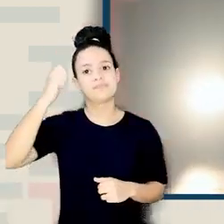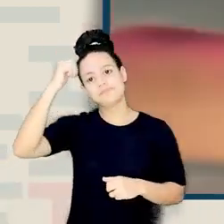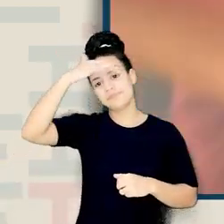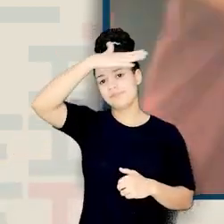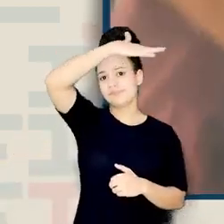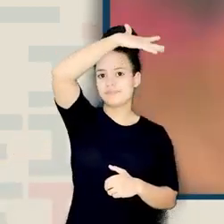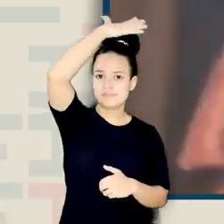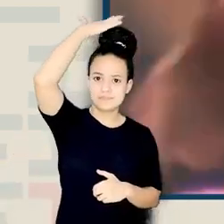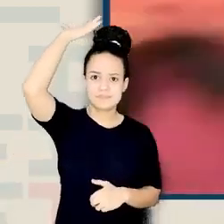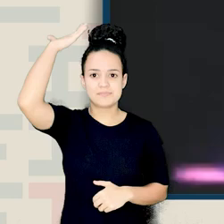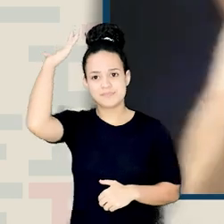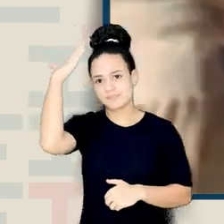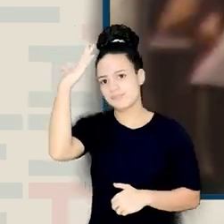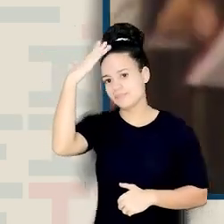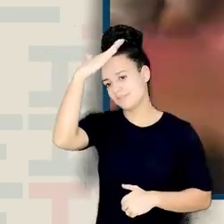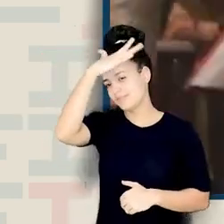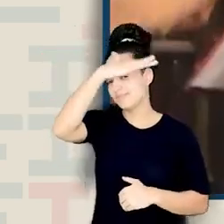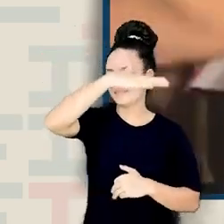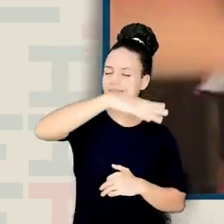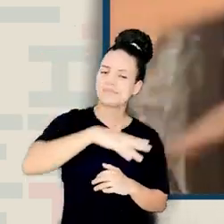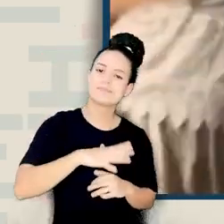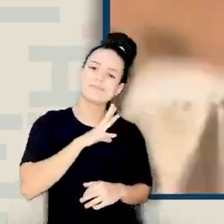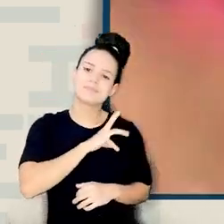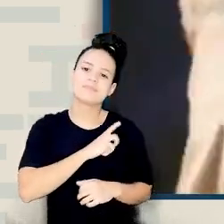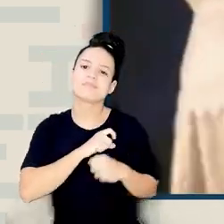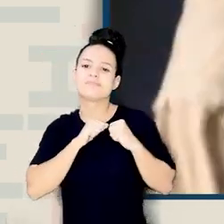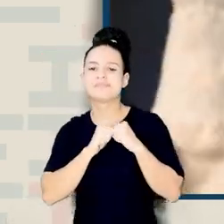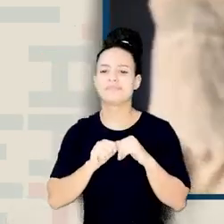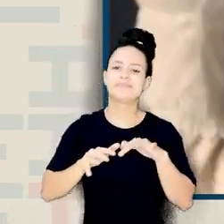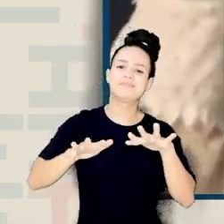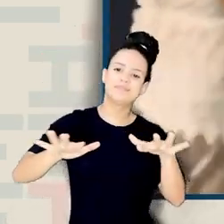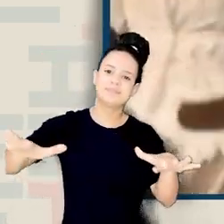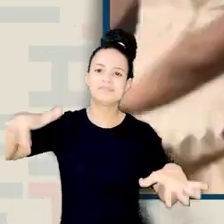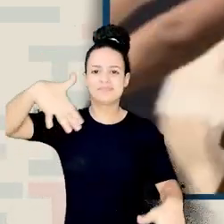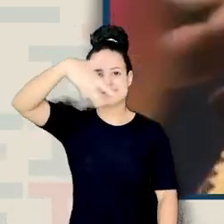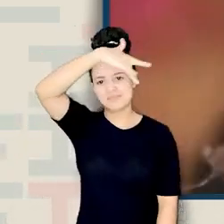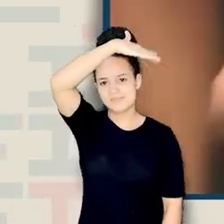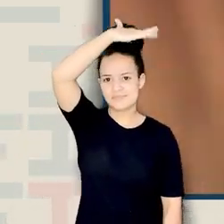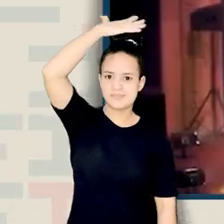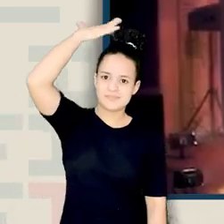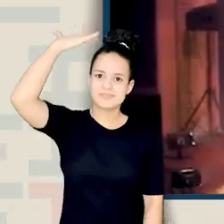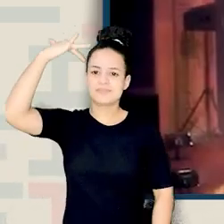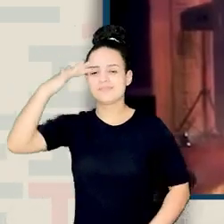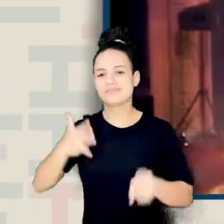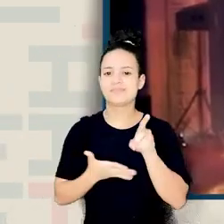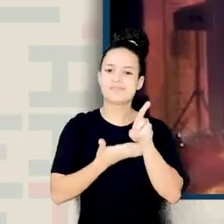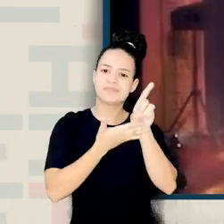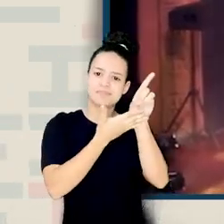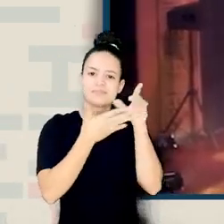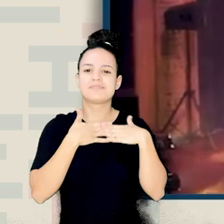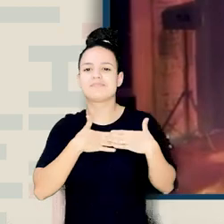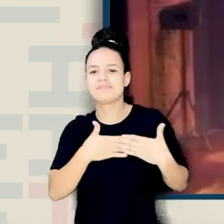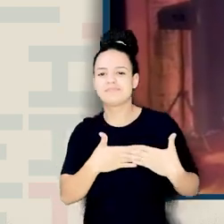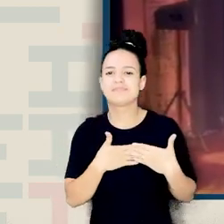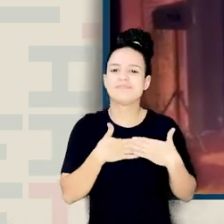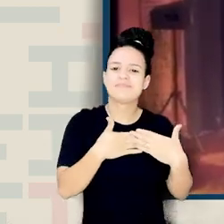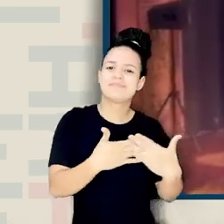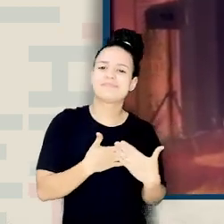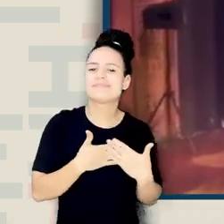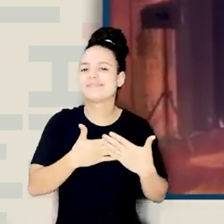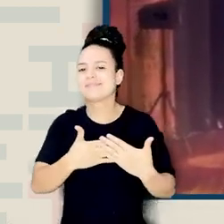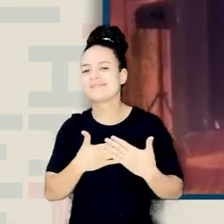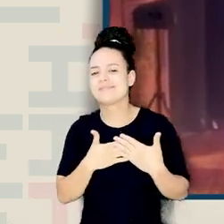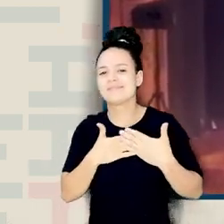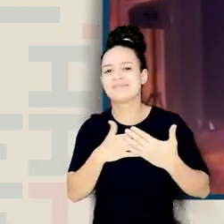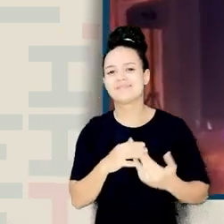epa rei fogo do amor, epa rei deusa da paixão.